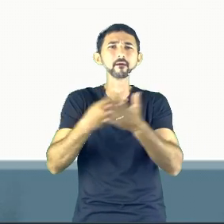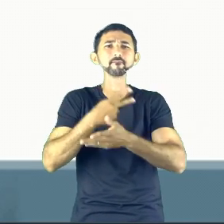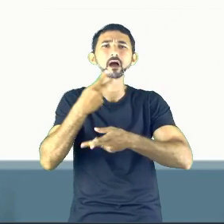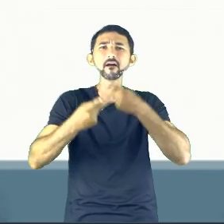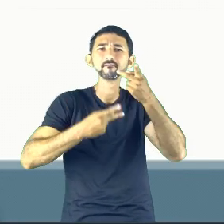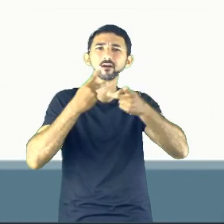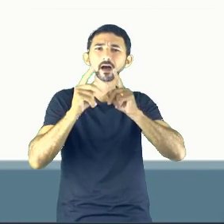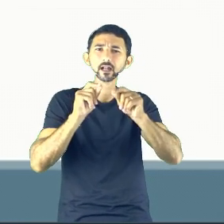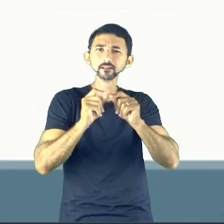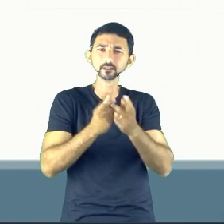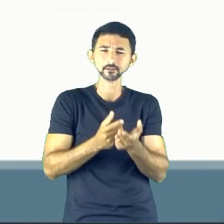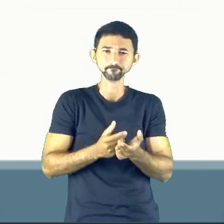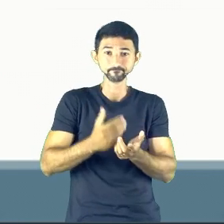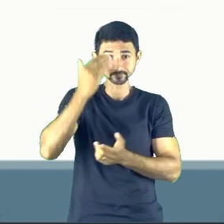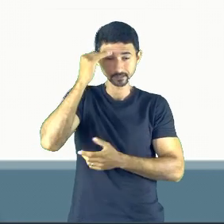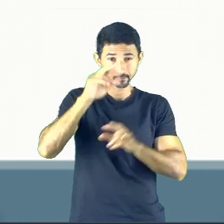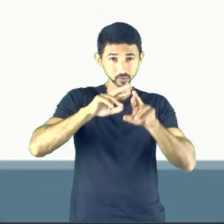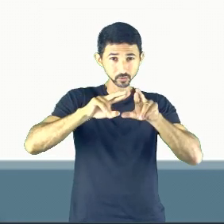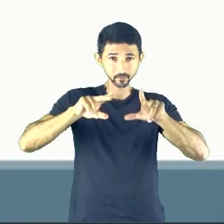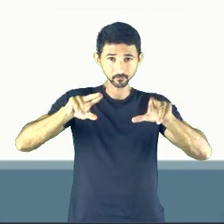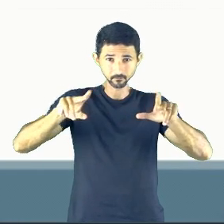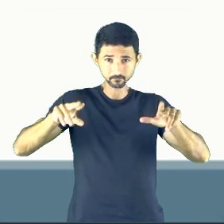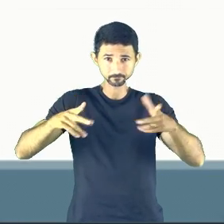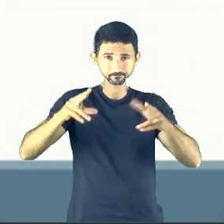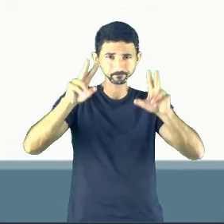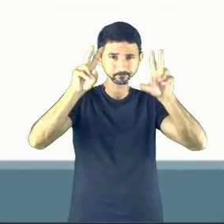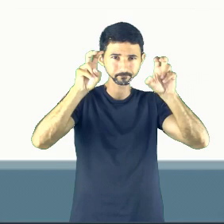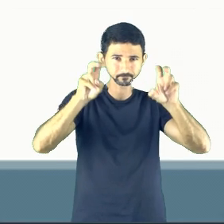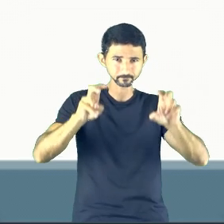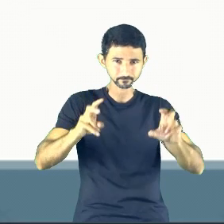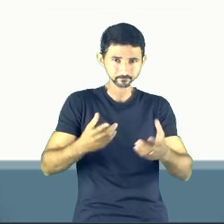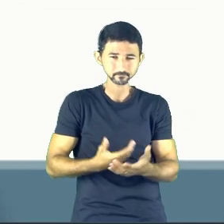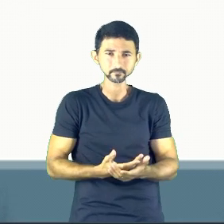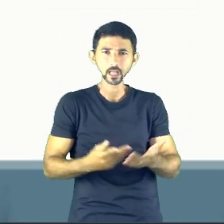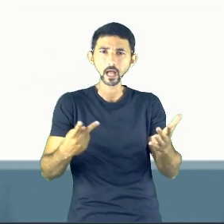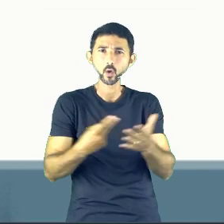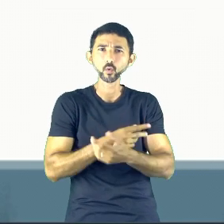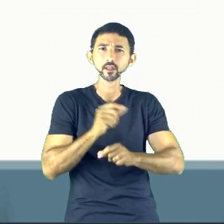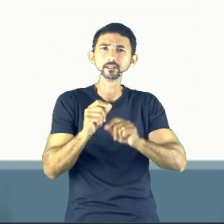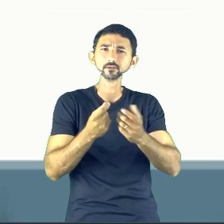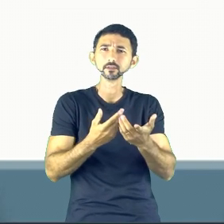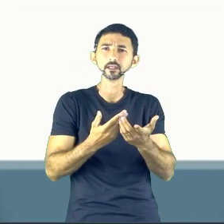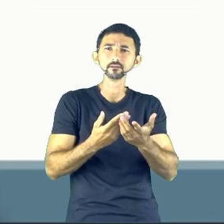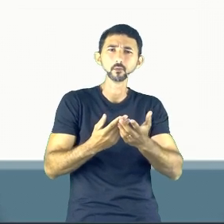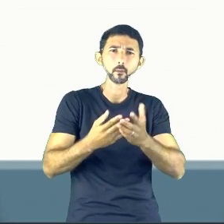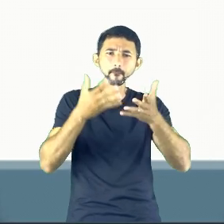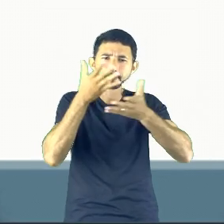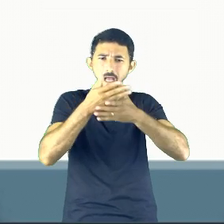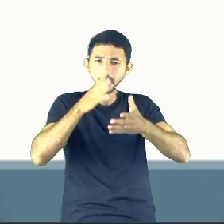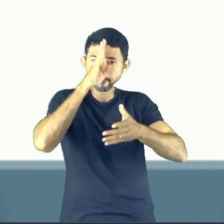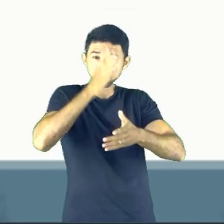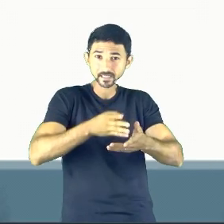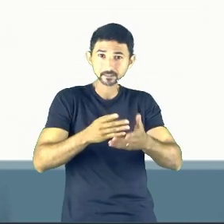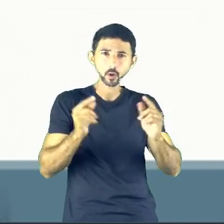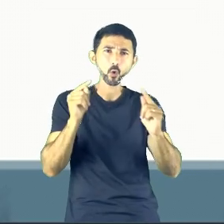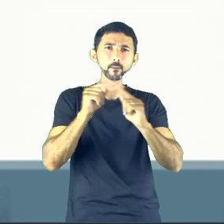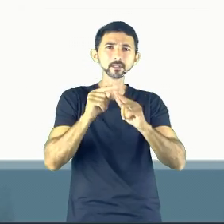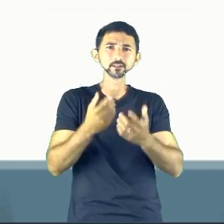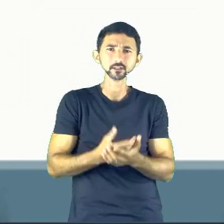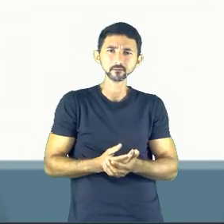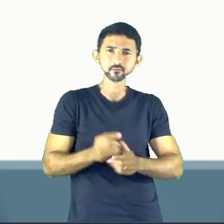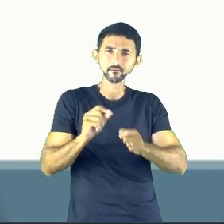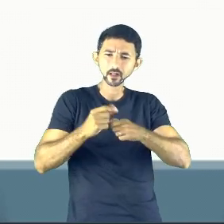que a fábula pode ser contada oralmente, sabemos que há diferentes versões de uma história, fato que não compromete o seu